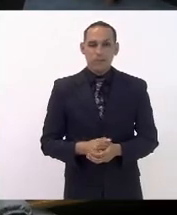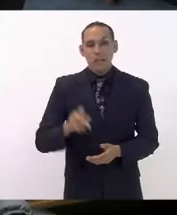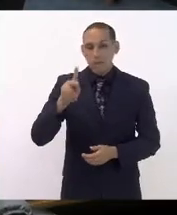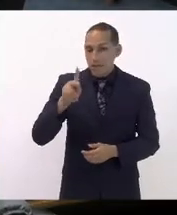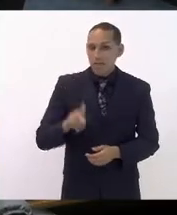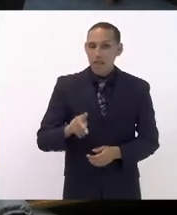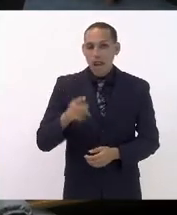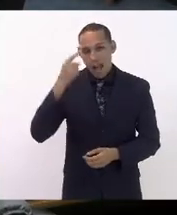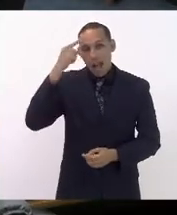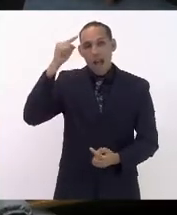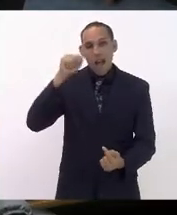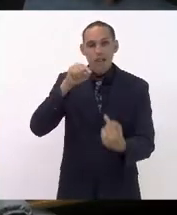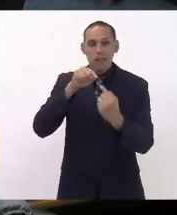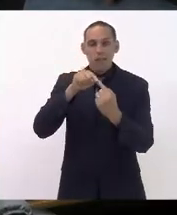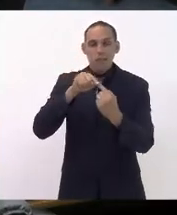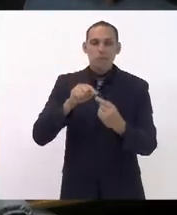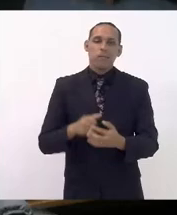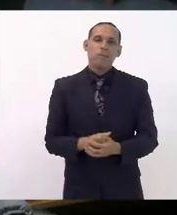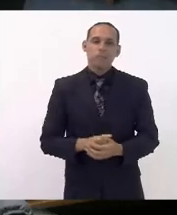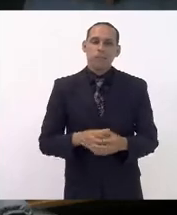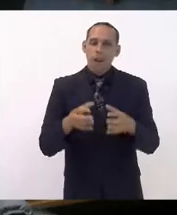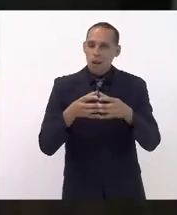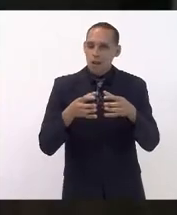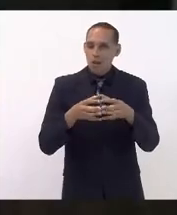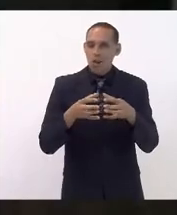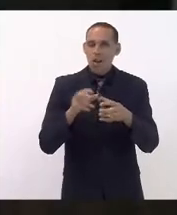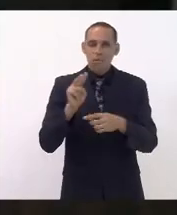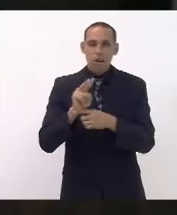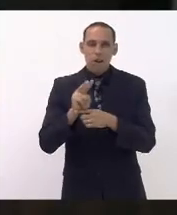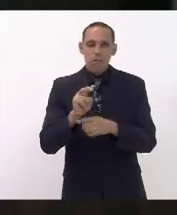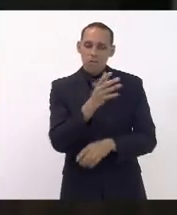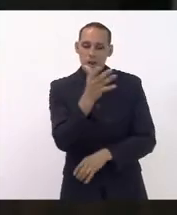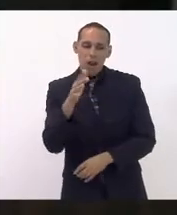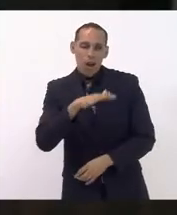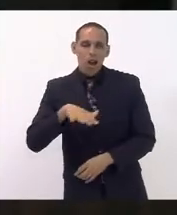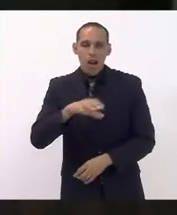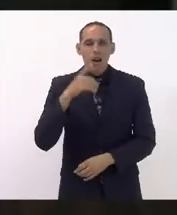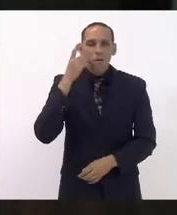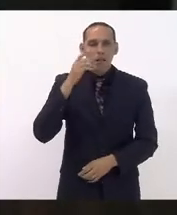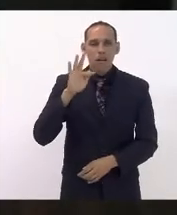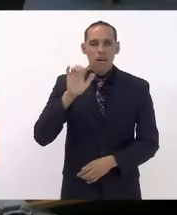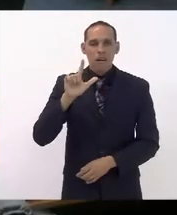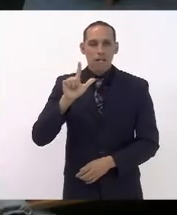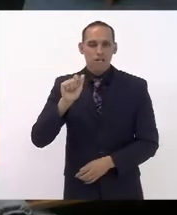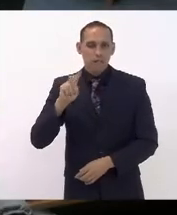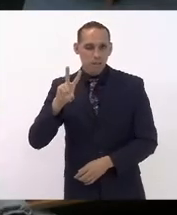Presidente, o parecer é favorável. Pela Comissão de Defesa do Meio Ambiente, deputado Flávio Serafini.